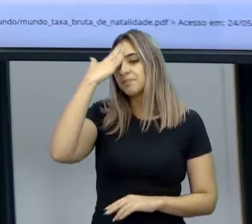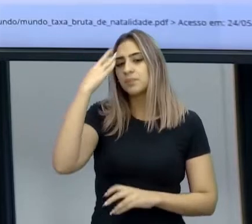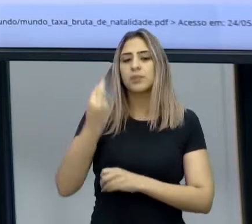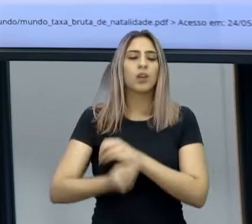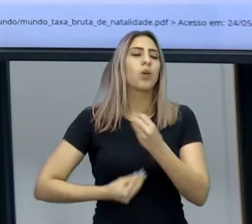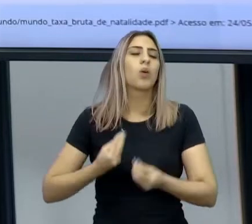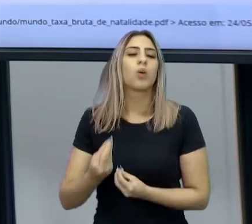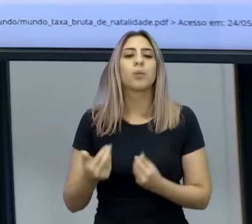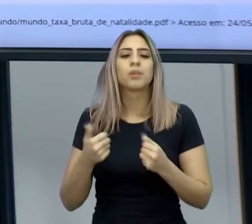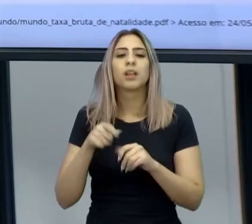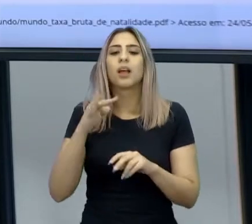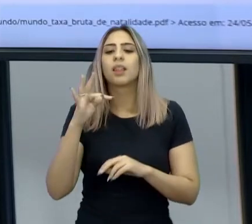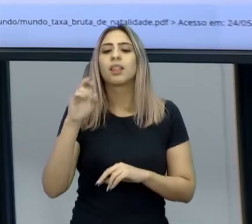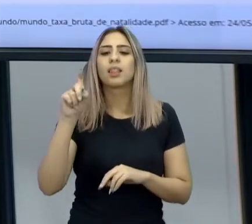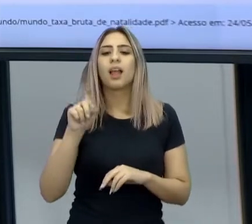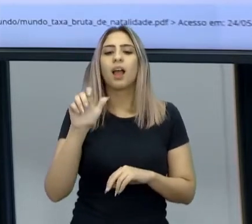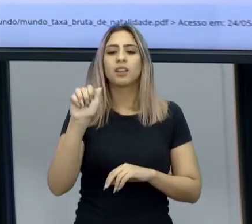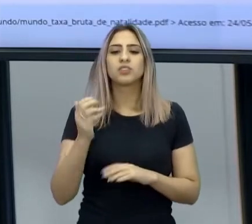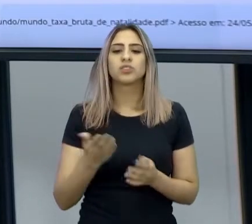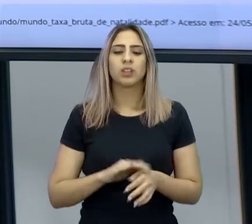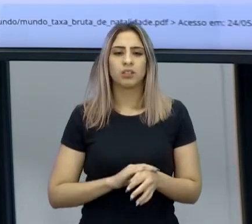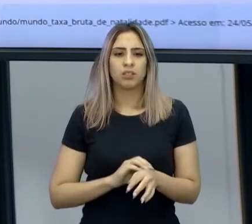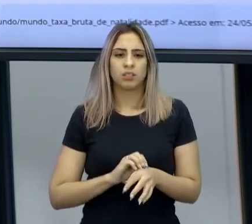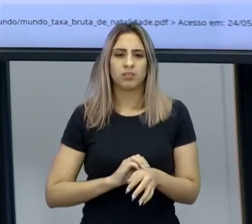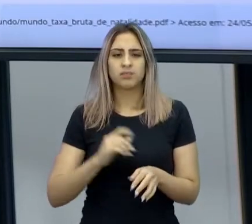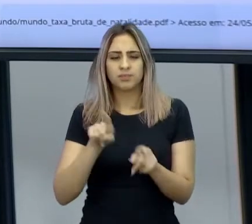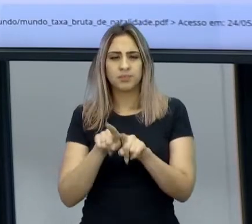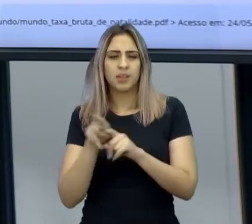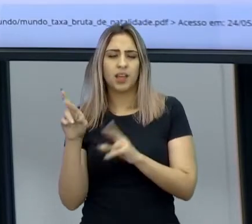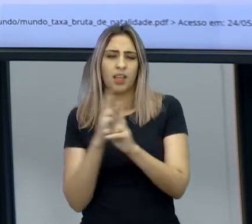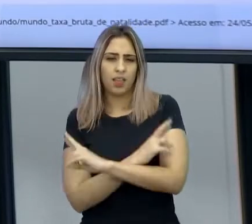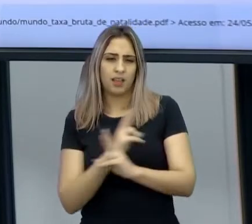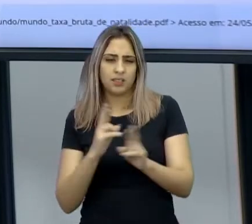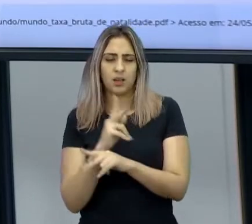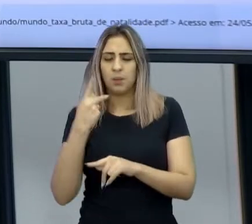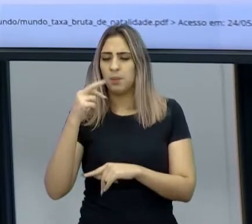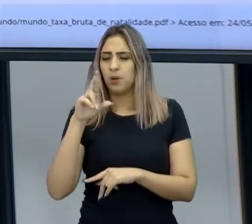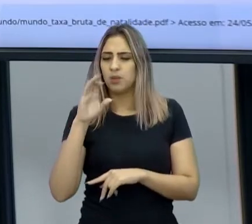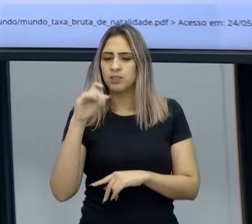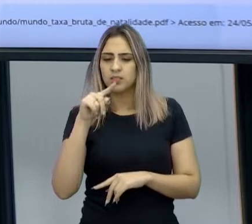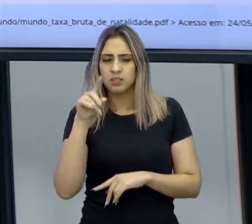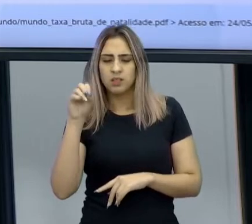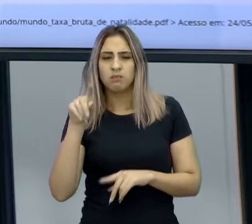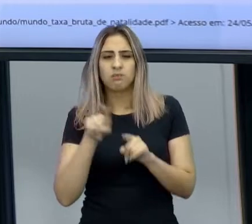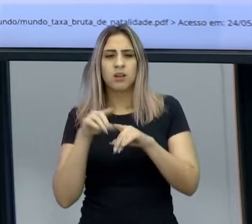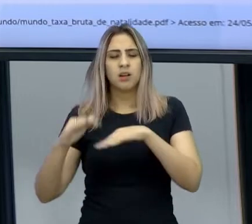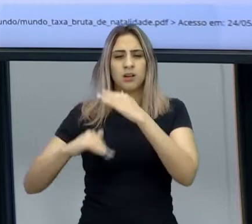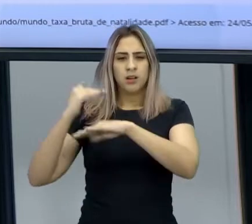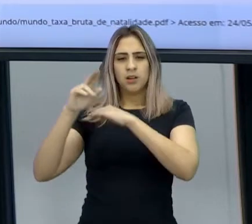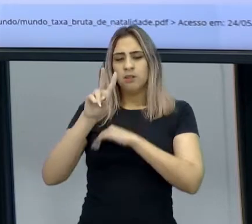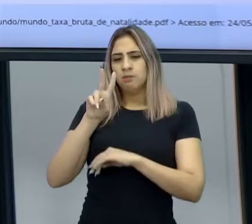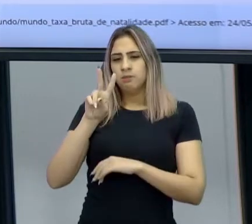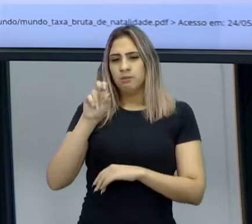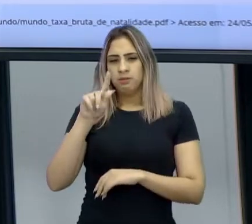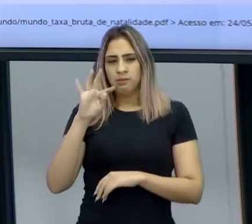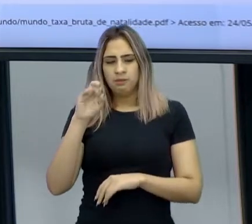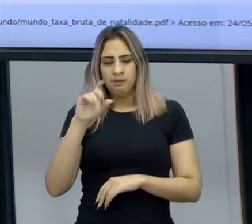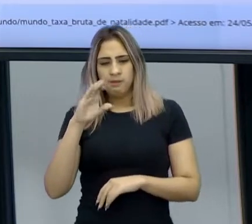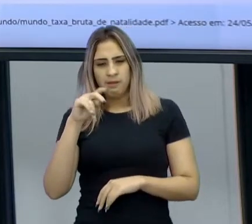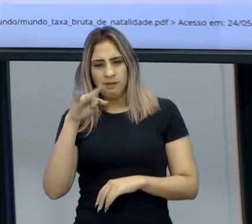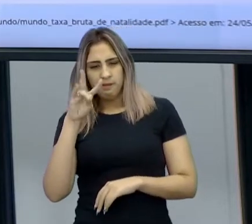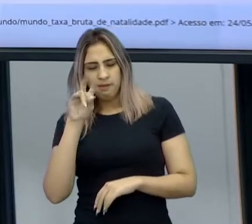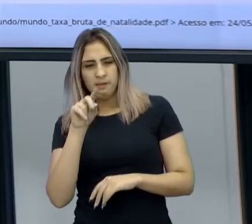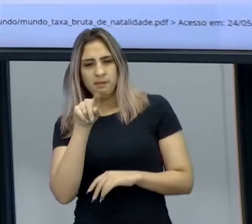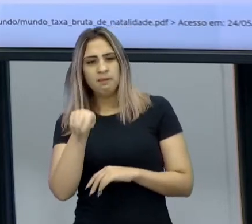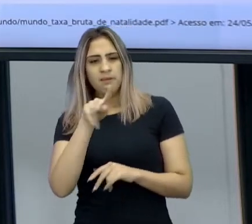que está a taxa de natalidade e também a relação da projeção do crescimento vegetativo da